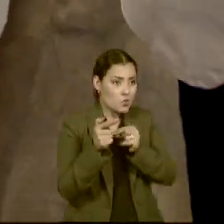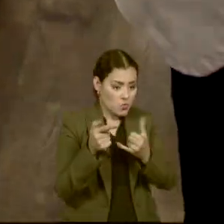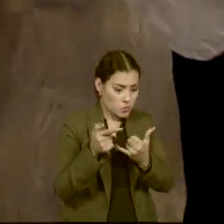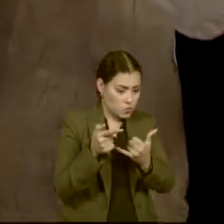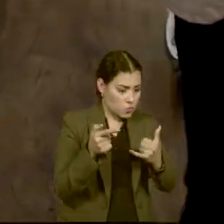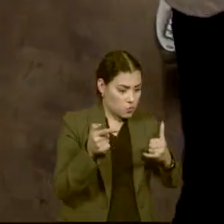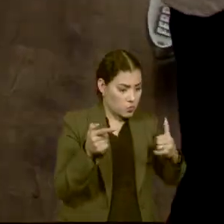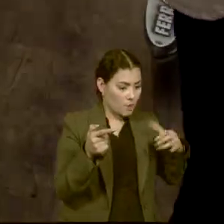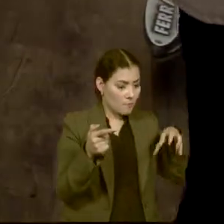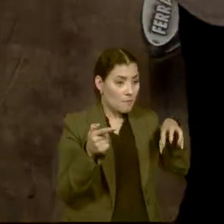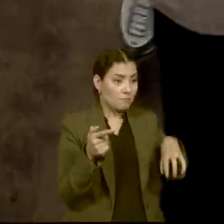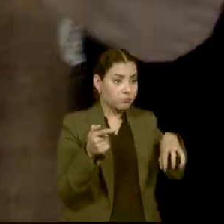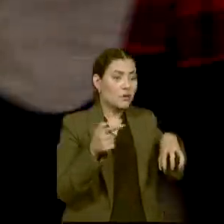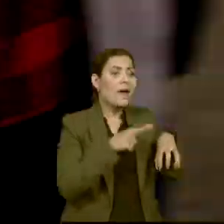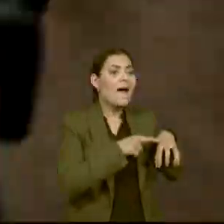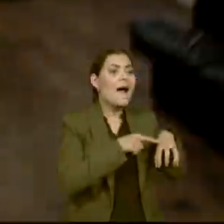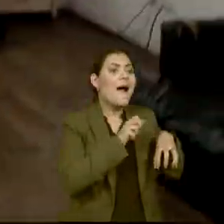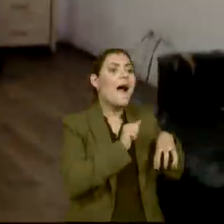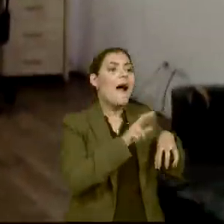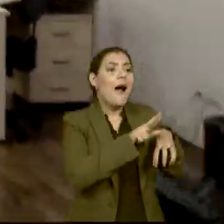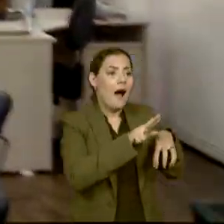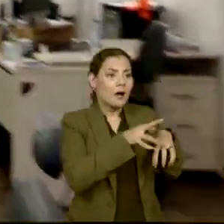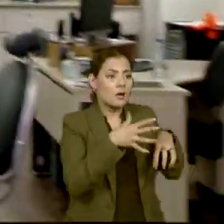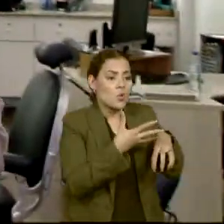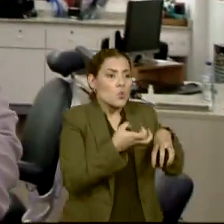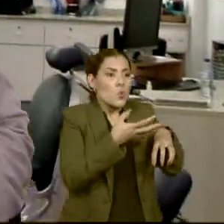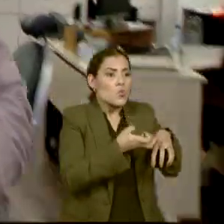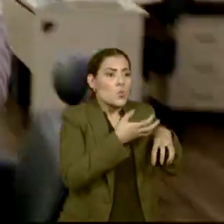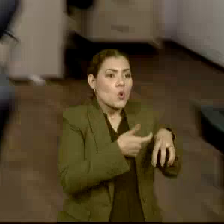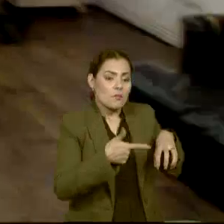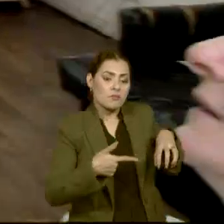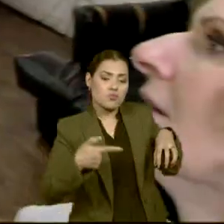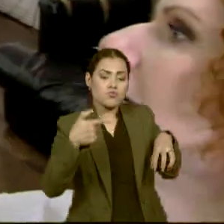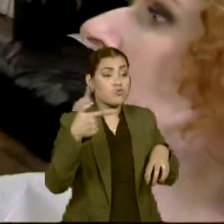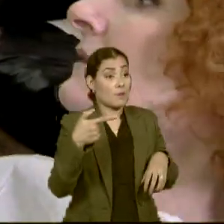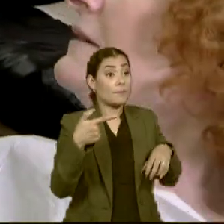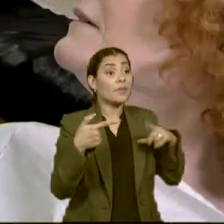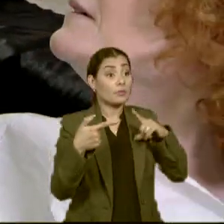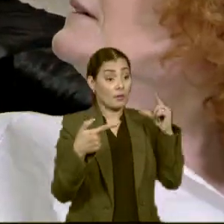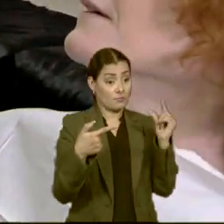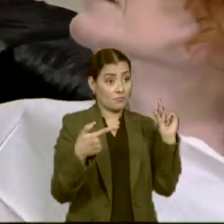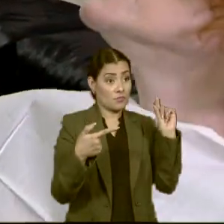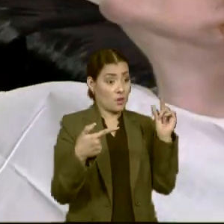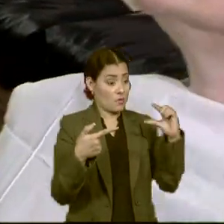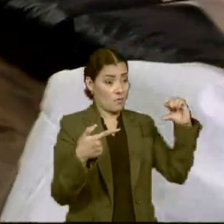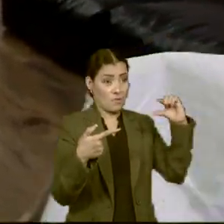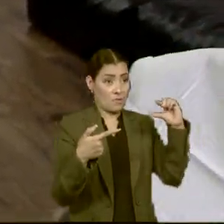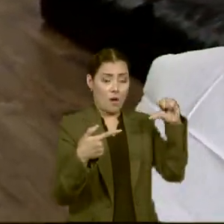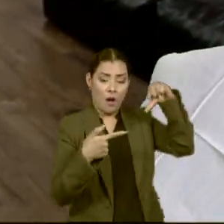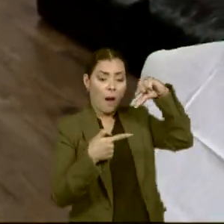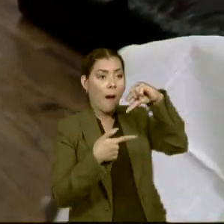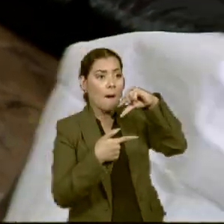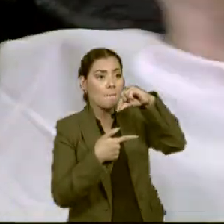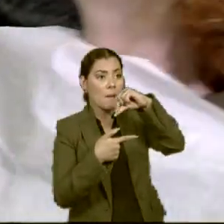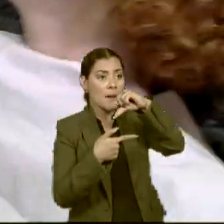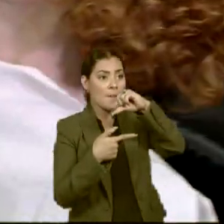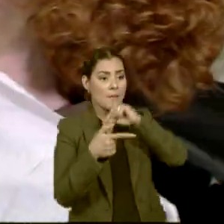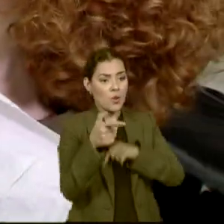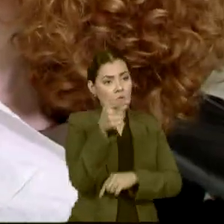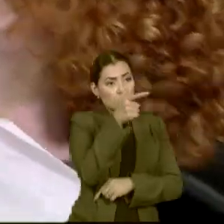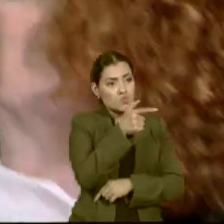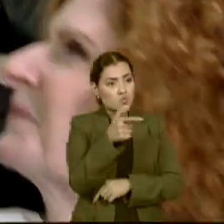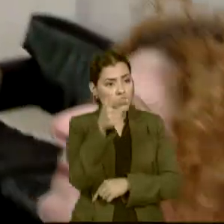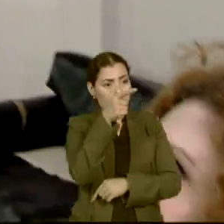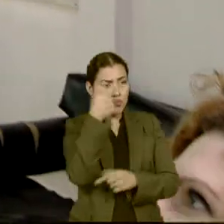de ar, né? E você deposita o pigmento aqui e aí você vai pulverizando na